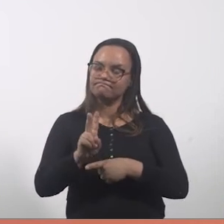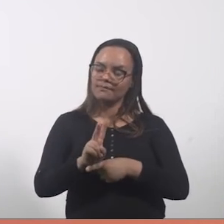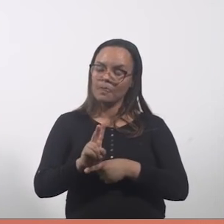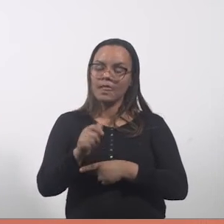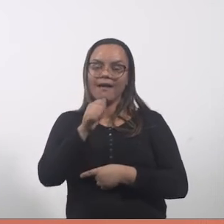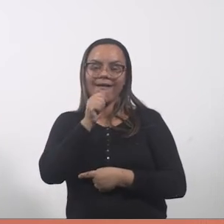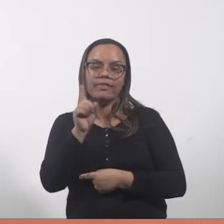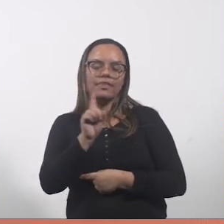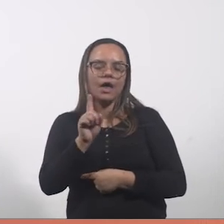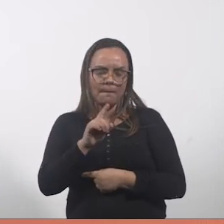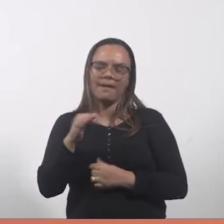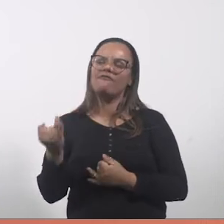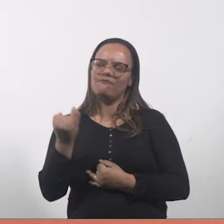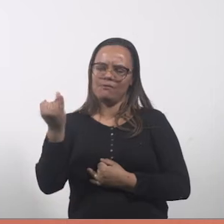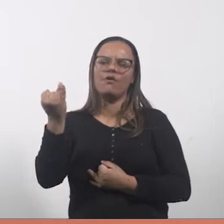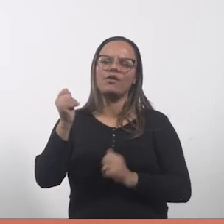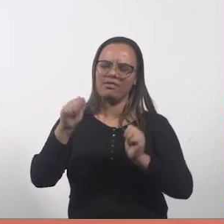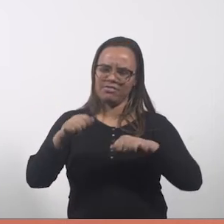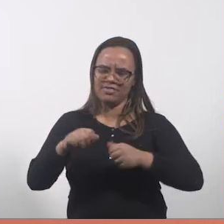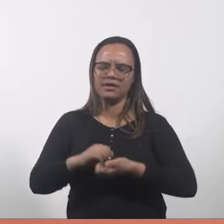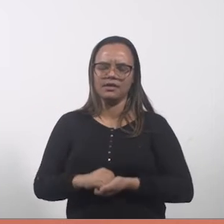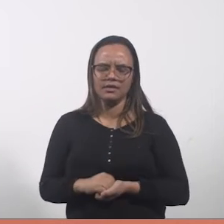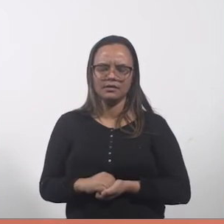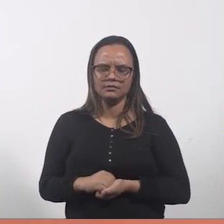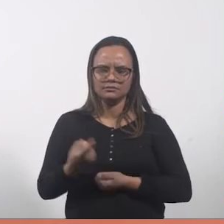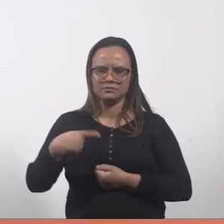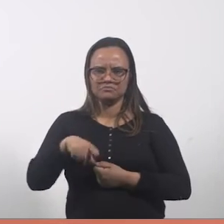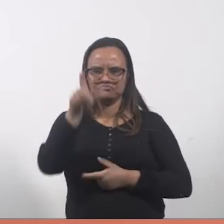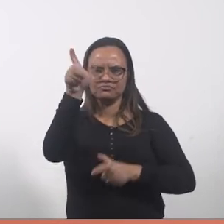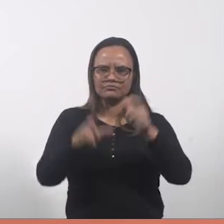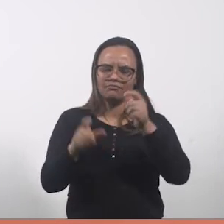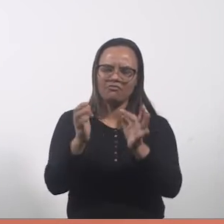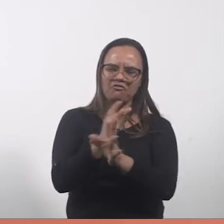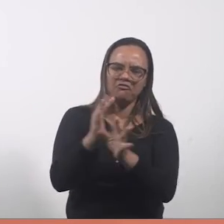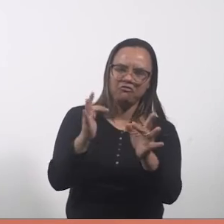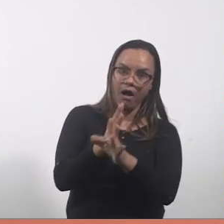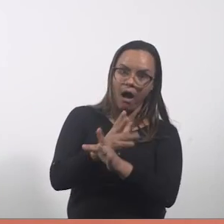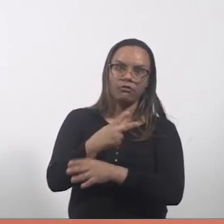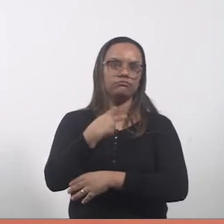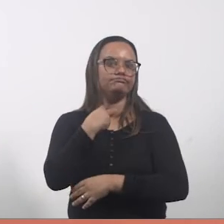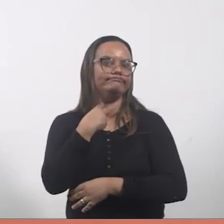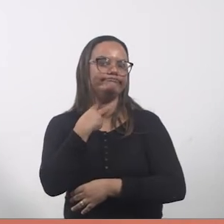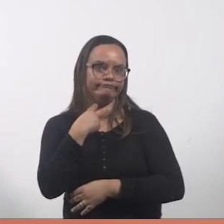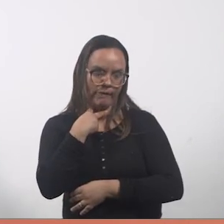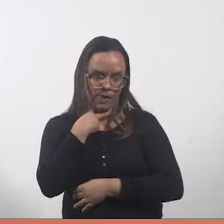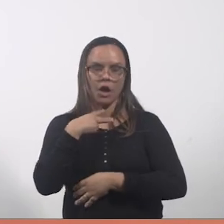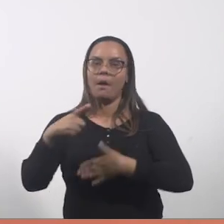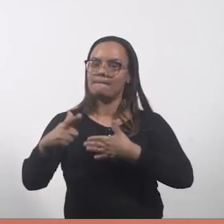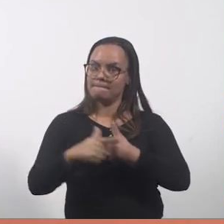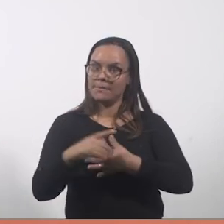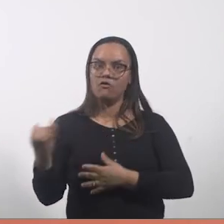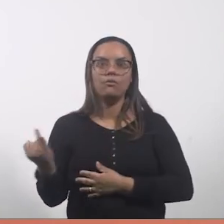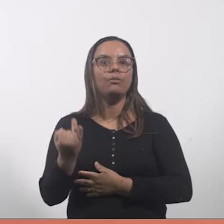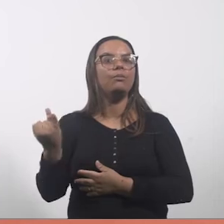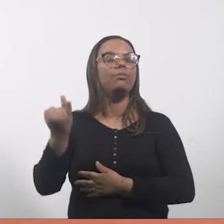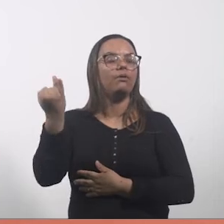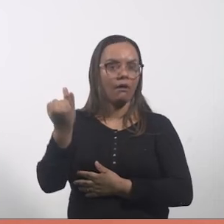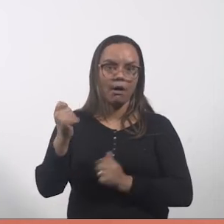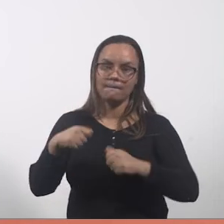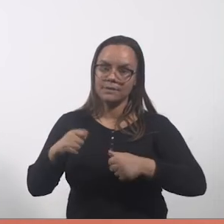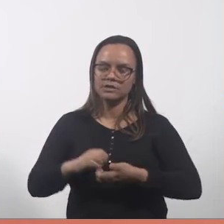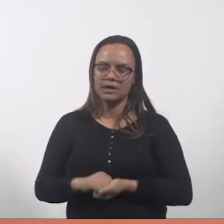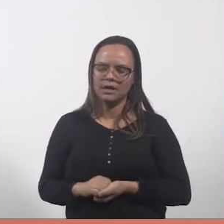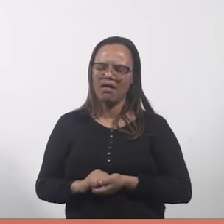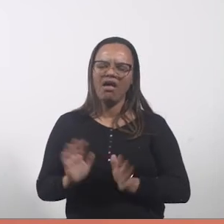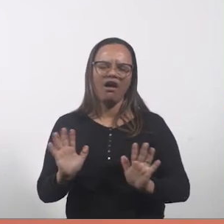ainda são importantes, né? Se possível, as pessoas não se aglomerarem, isso tem um papel importante. Então, por enquanto,